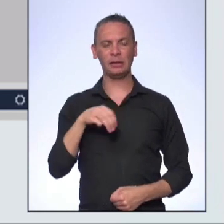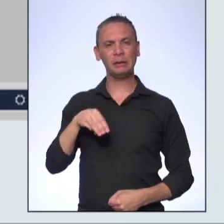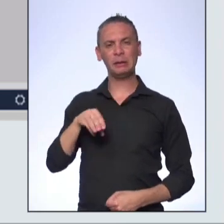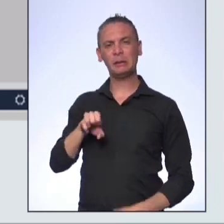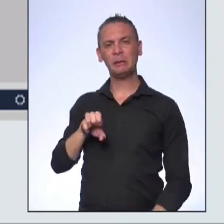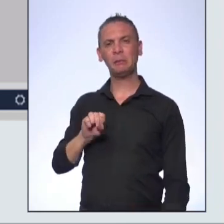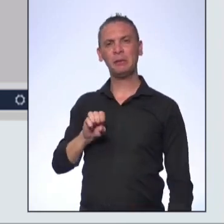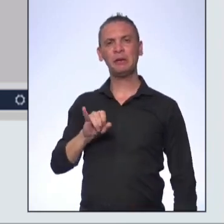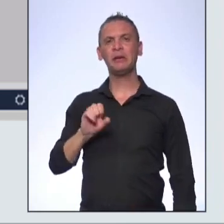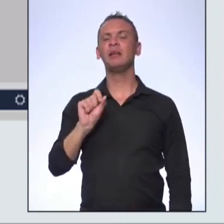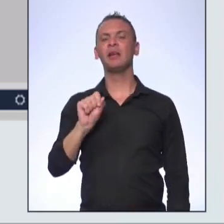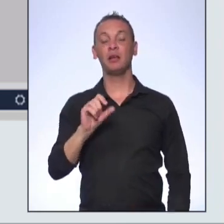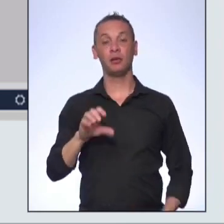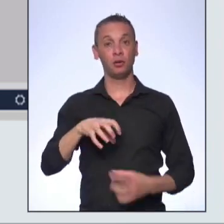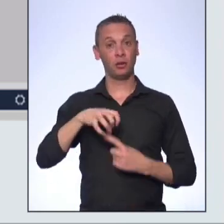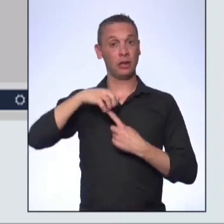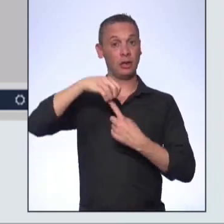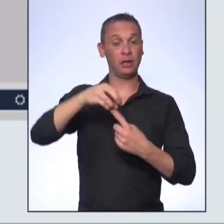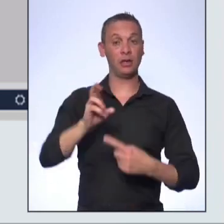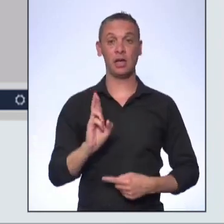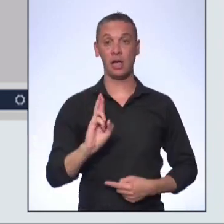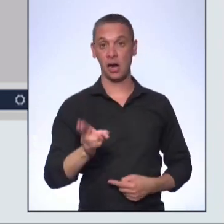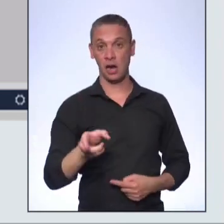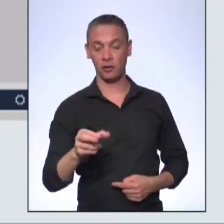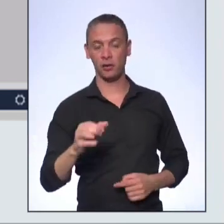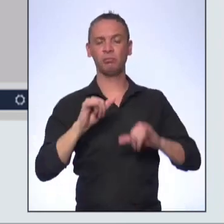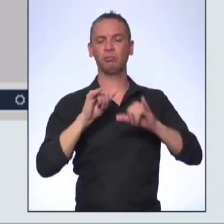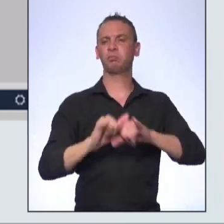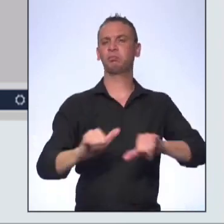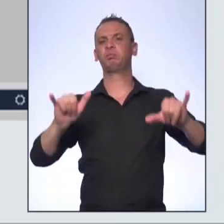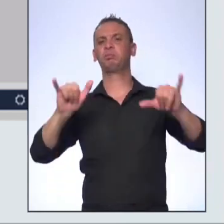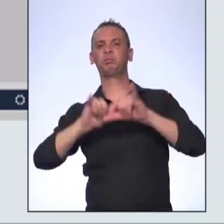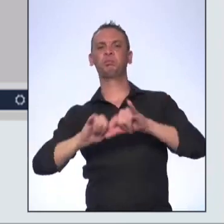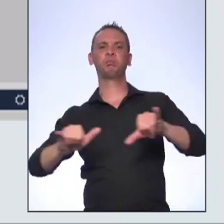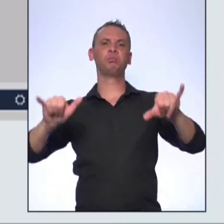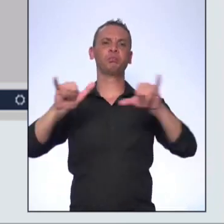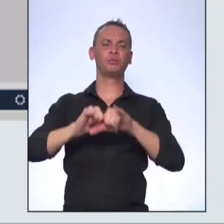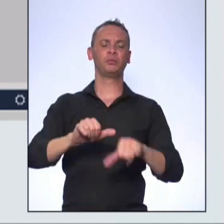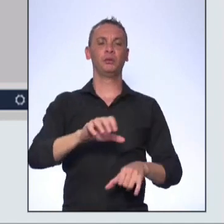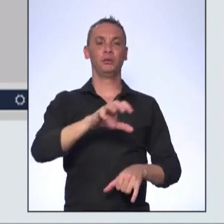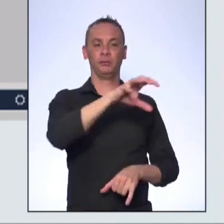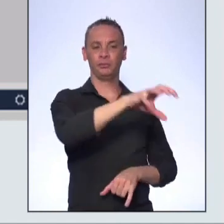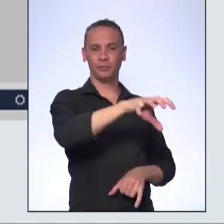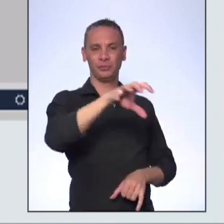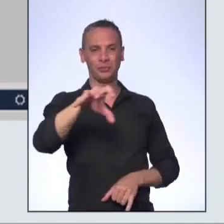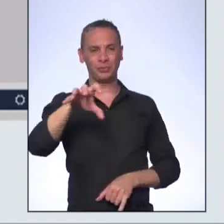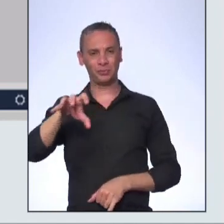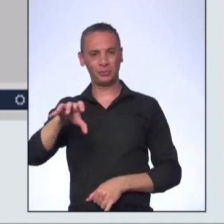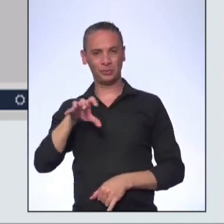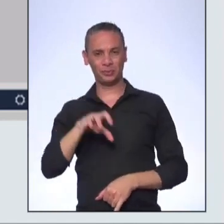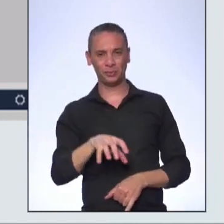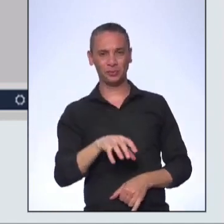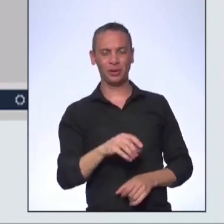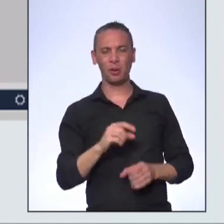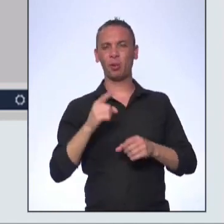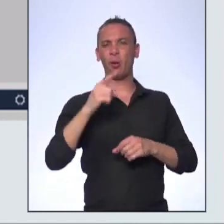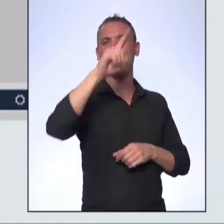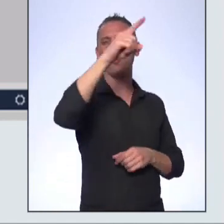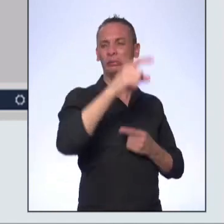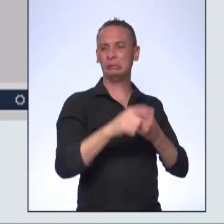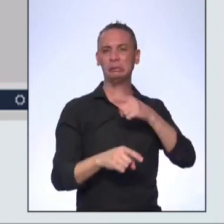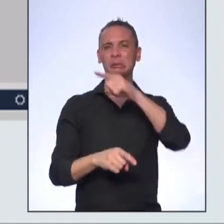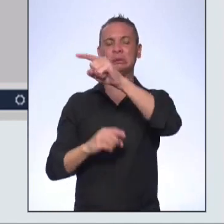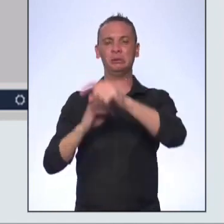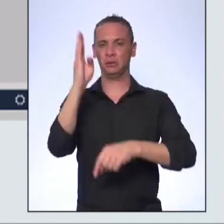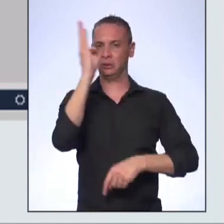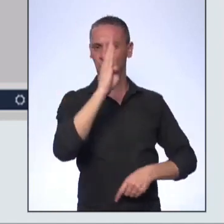uma liderança religiosa que realizava suas pregações nas regiões isoladas e miseráveis pelo interior do Brasil. Ao